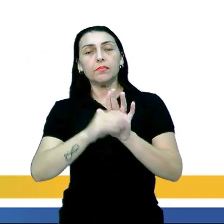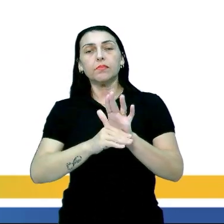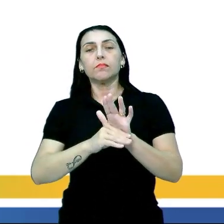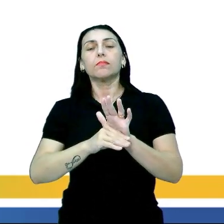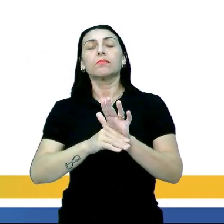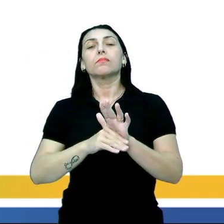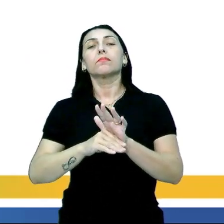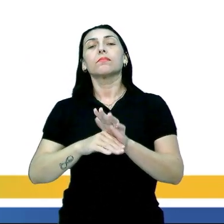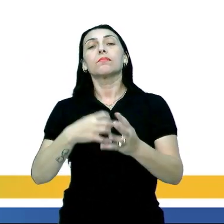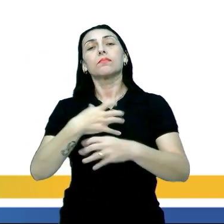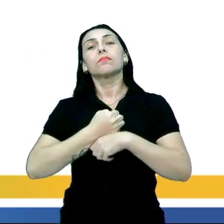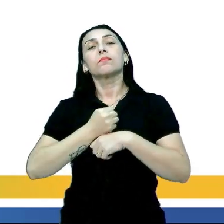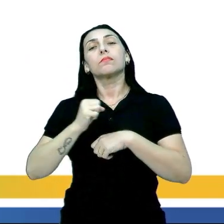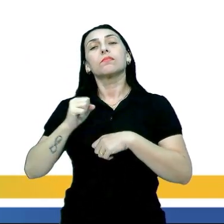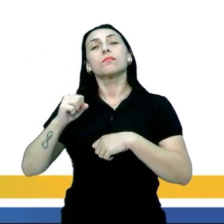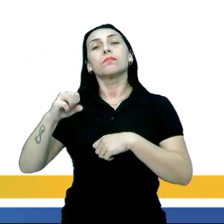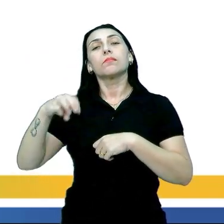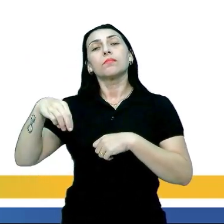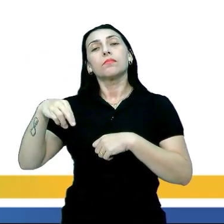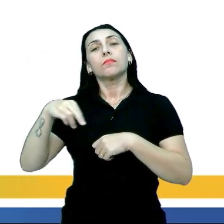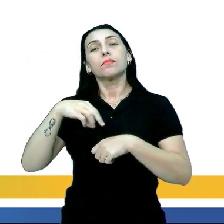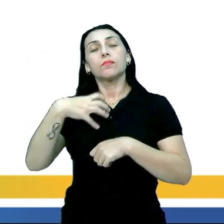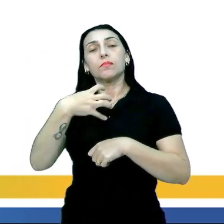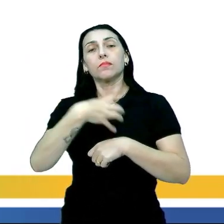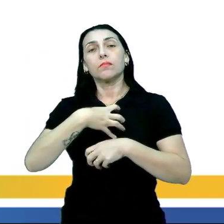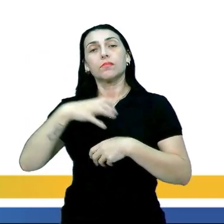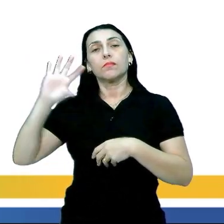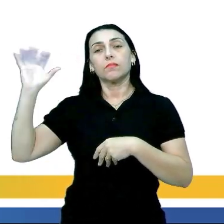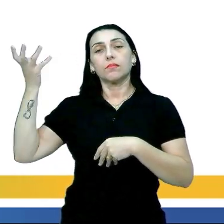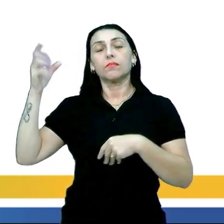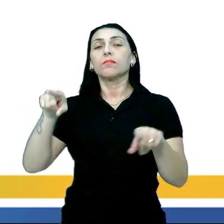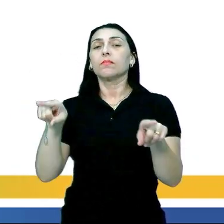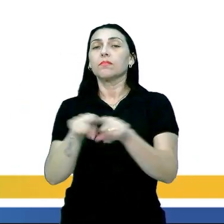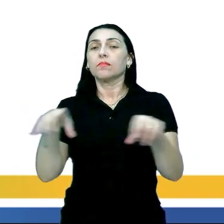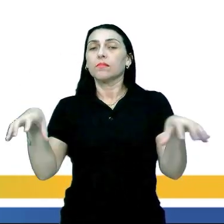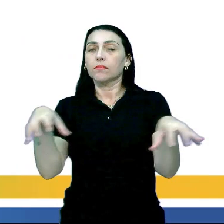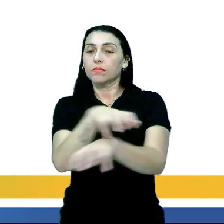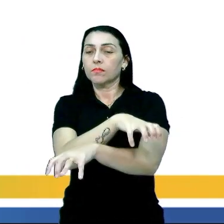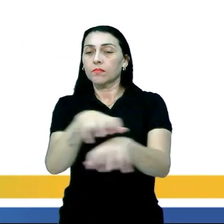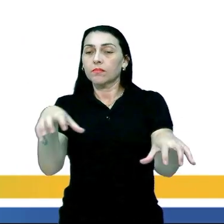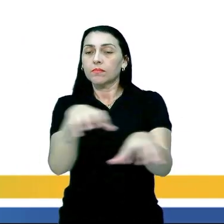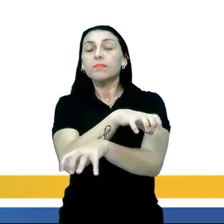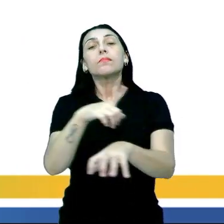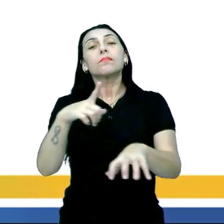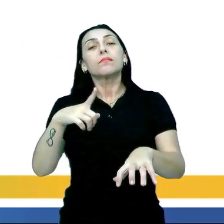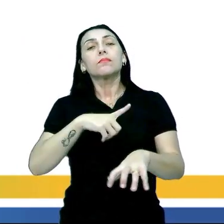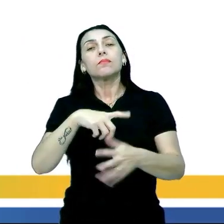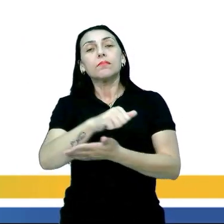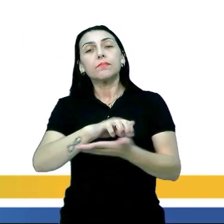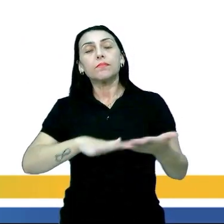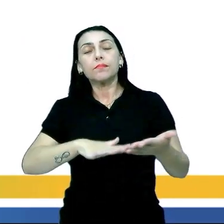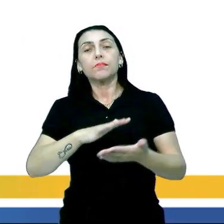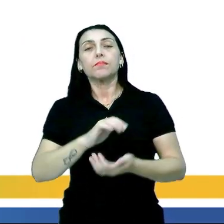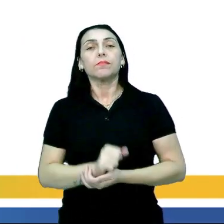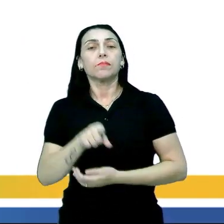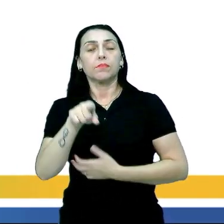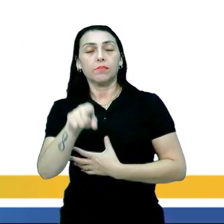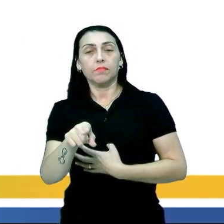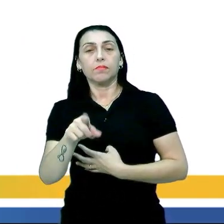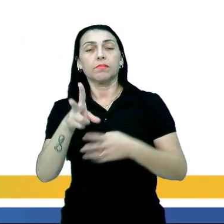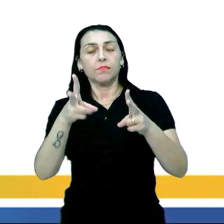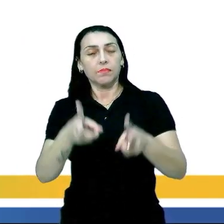domínios morfoclimáticos e também os biomas. Então aqui nós temos a nossa atividade e vocês